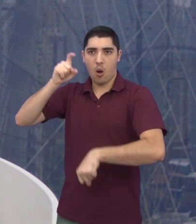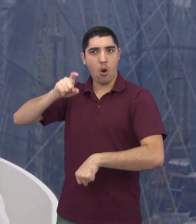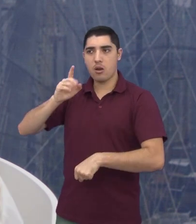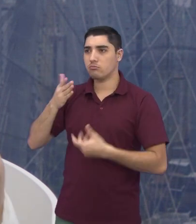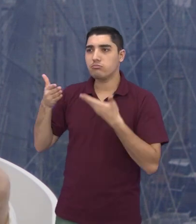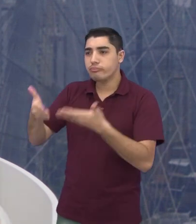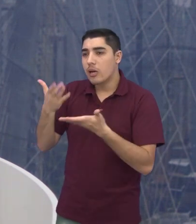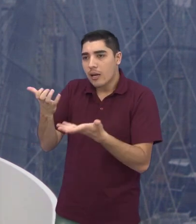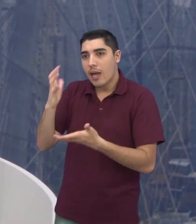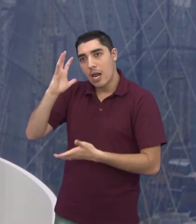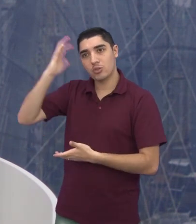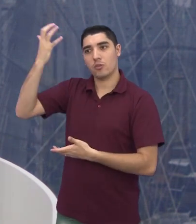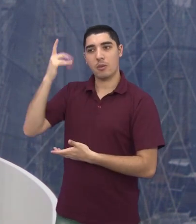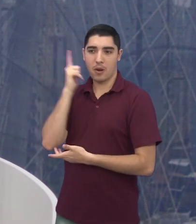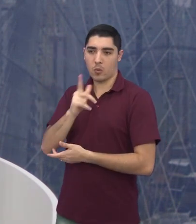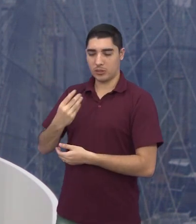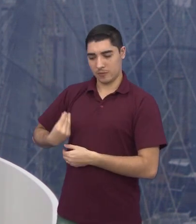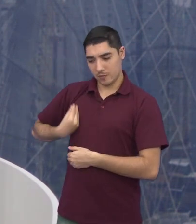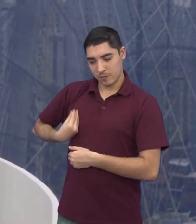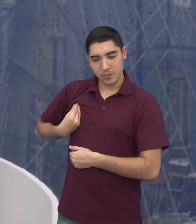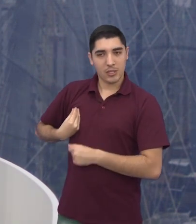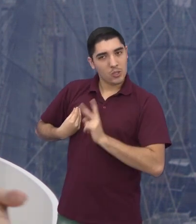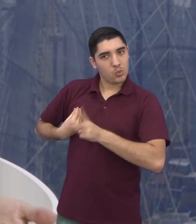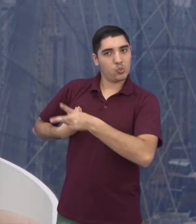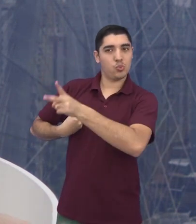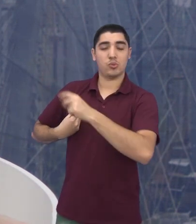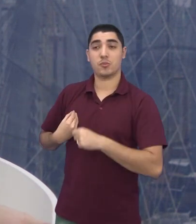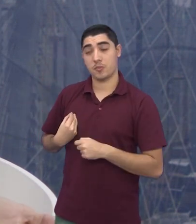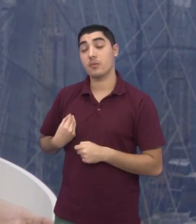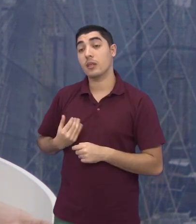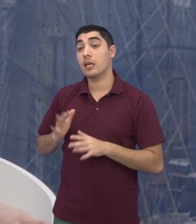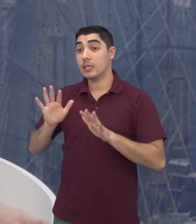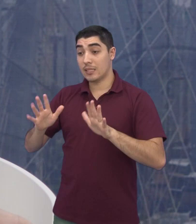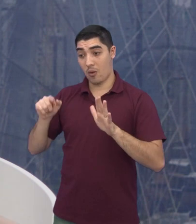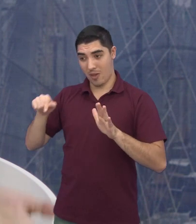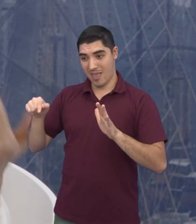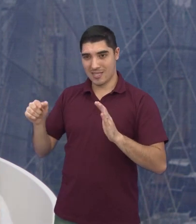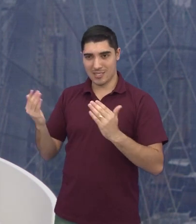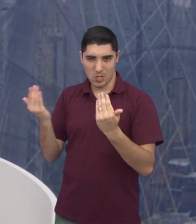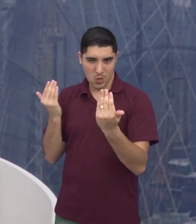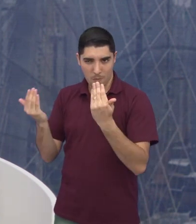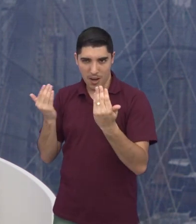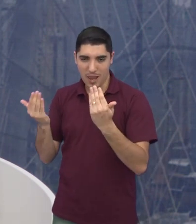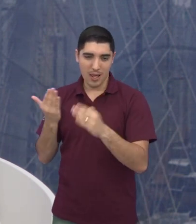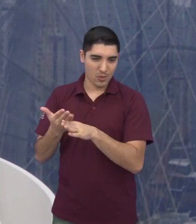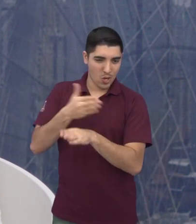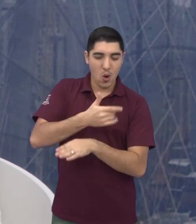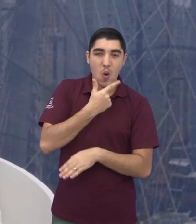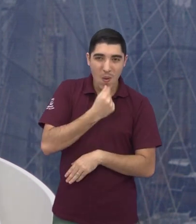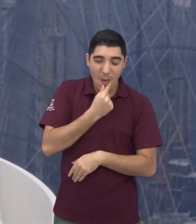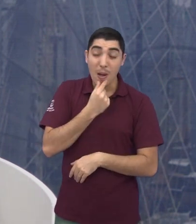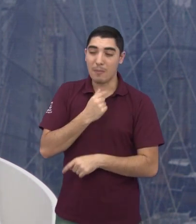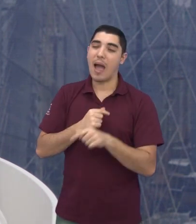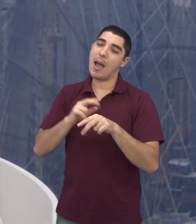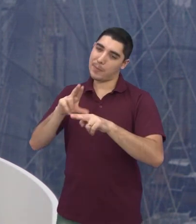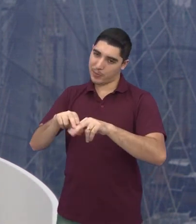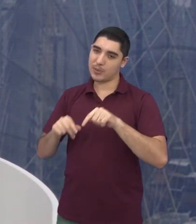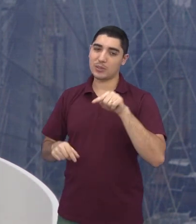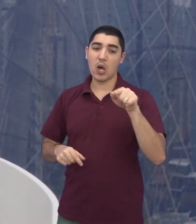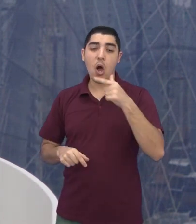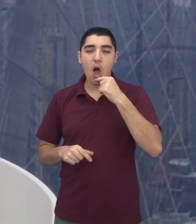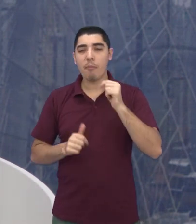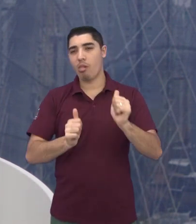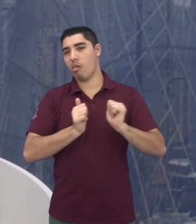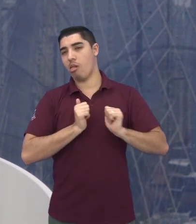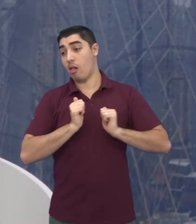poder continuar dando conta aí da vida. E aí, essa situação faz com que a gente tenha aí uma